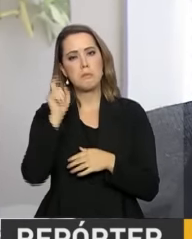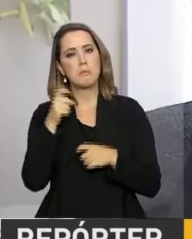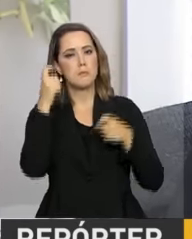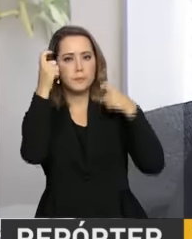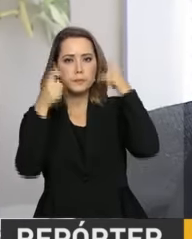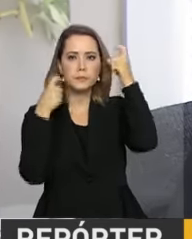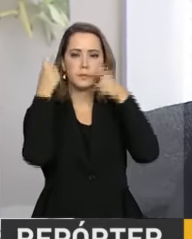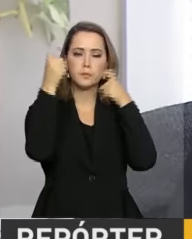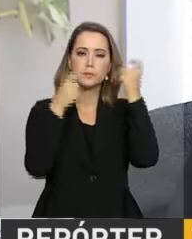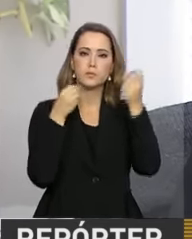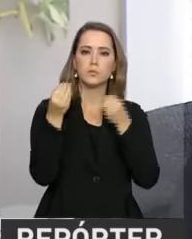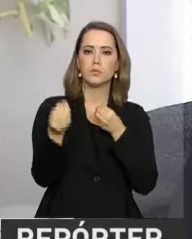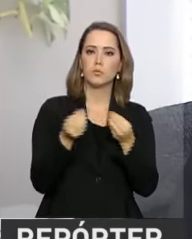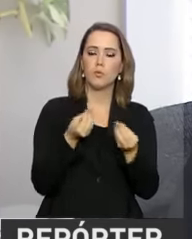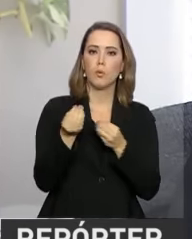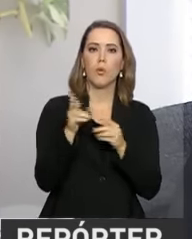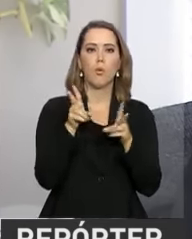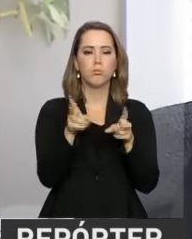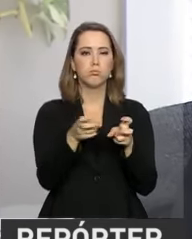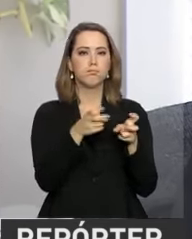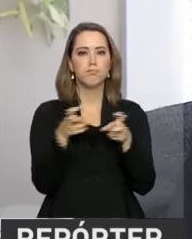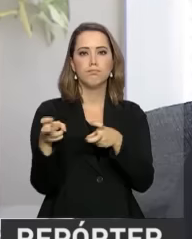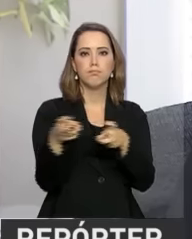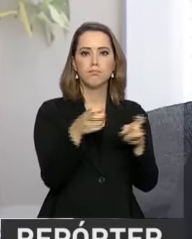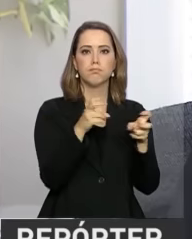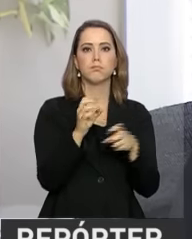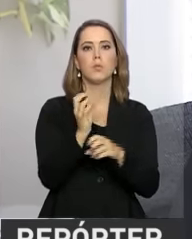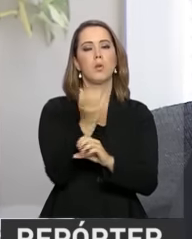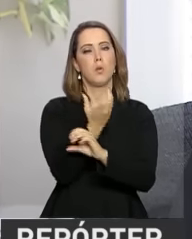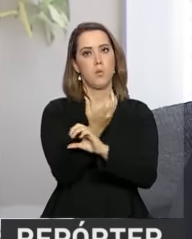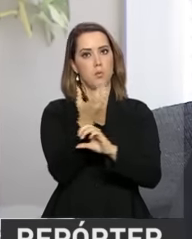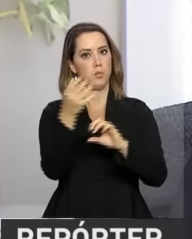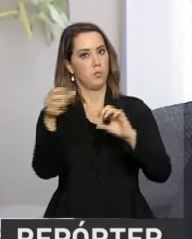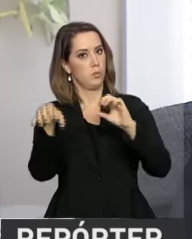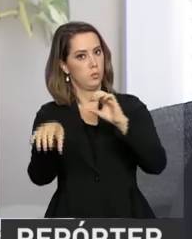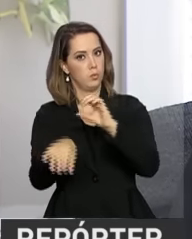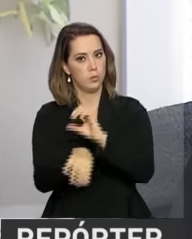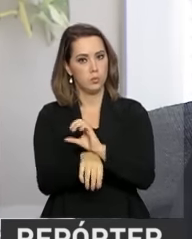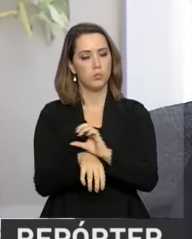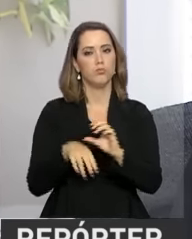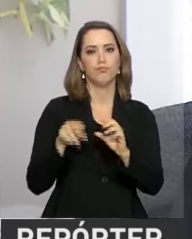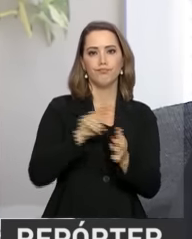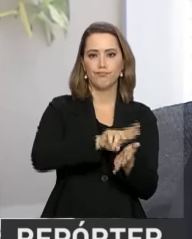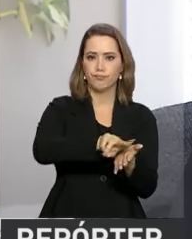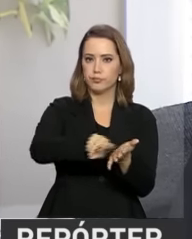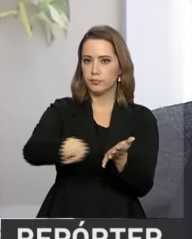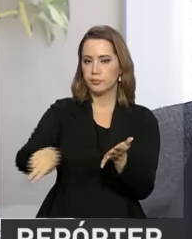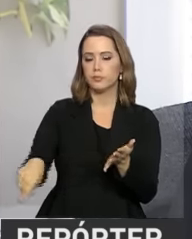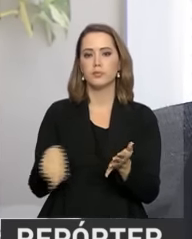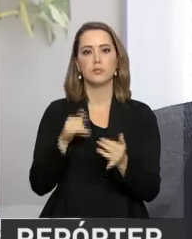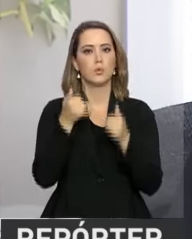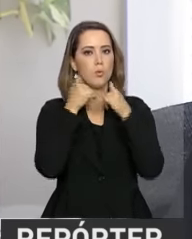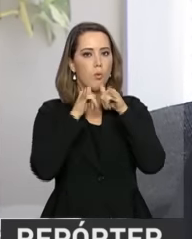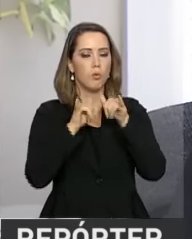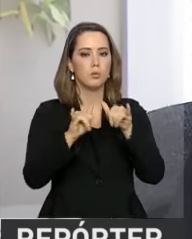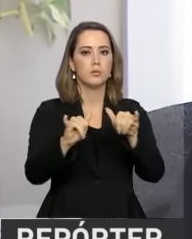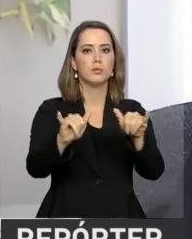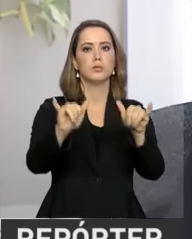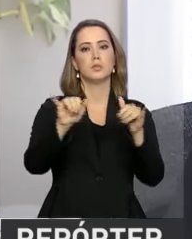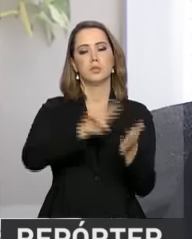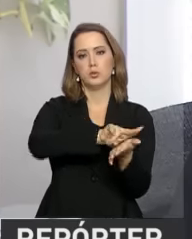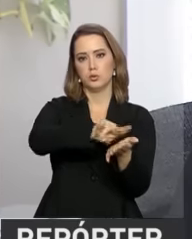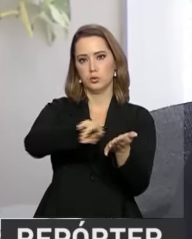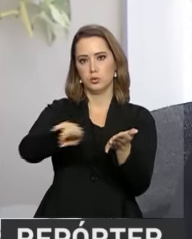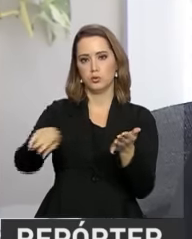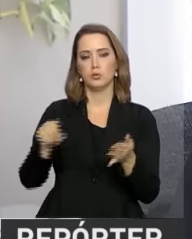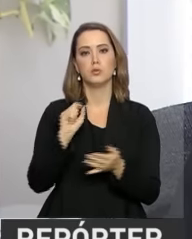preocupar com esses aspectos aspectos tanto de sustentabilidade como de conforto como de eficiência energética as empresas além